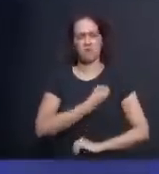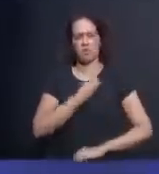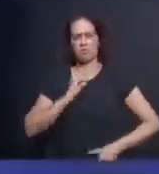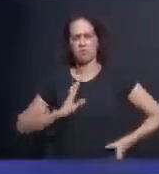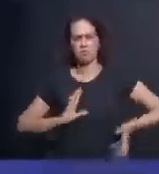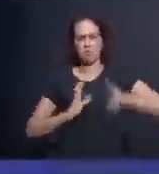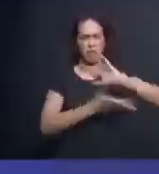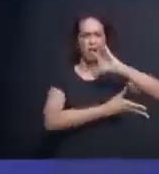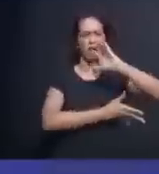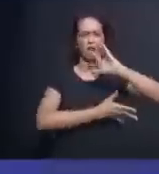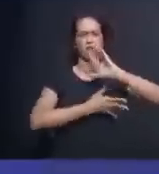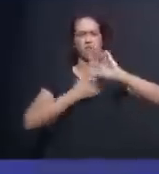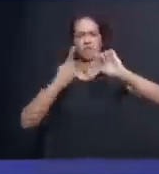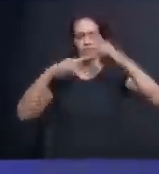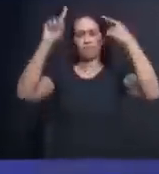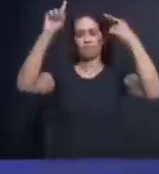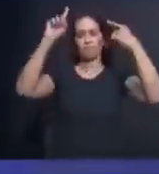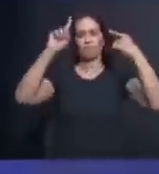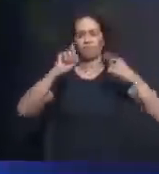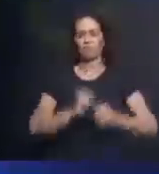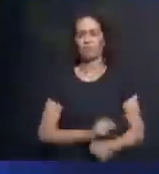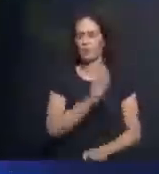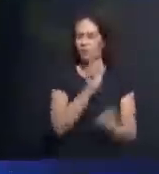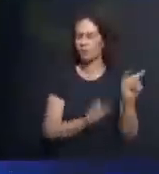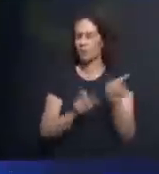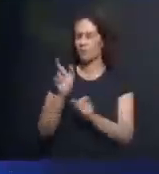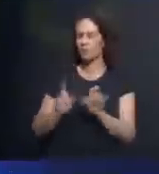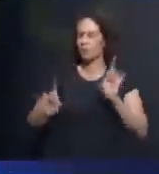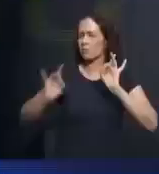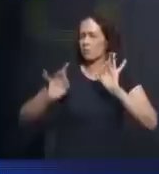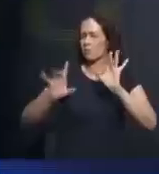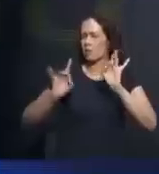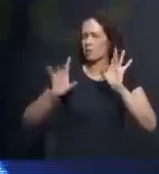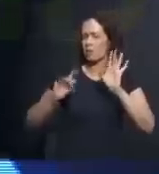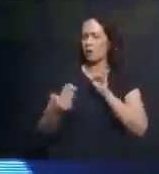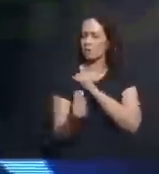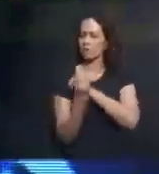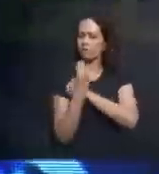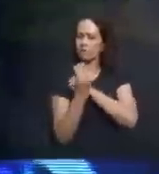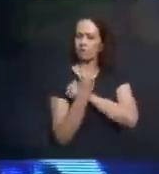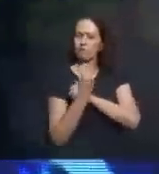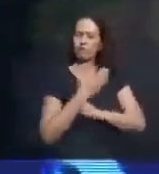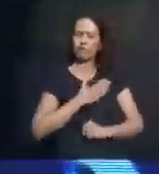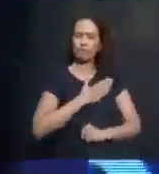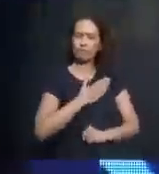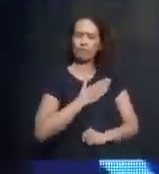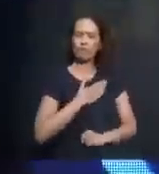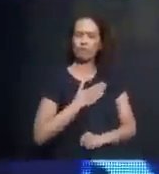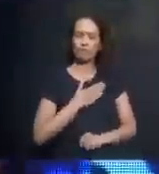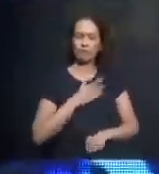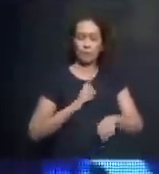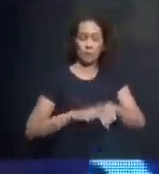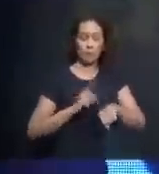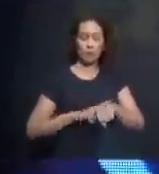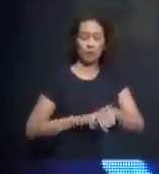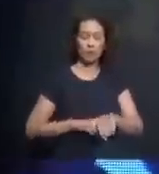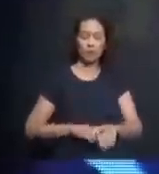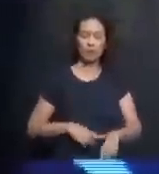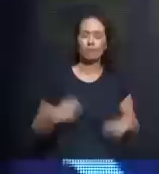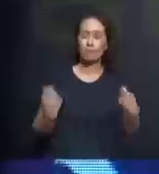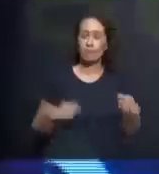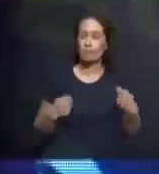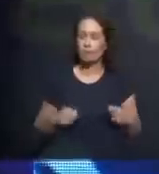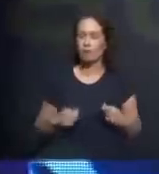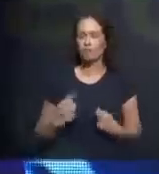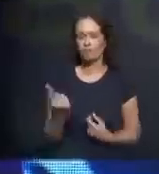Deus colocou na minha vida pessoas especiais, que cuidou de mim, dos momentos que eu mais precisava. Eu cheguei aqui com muita